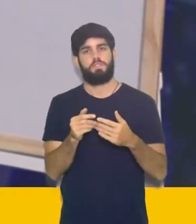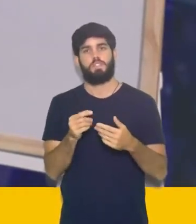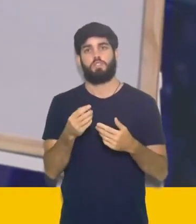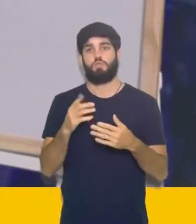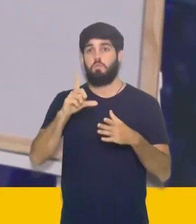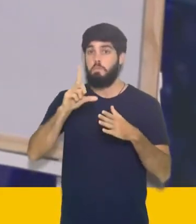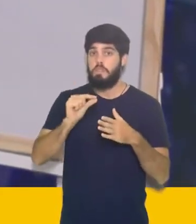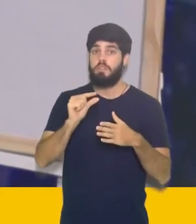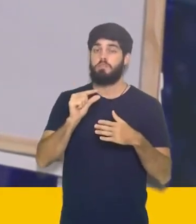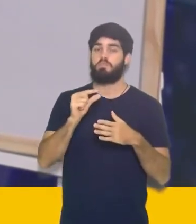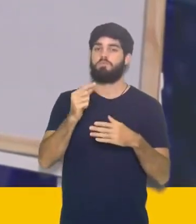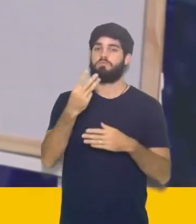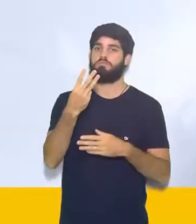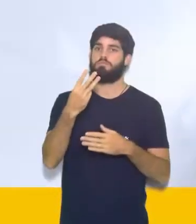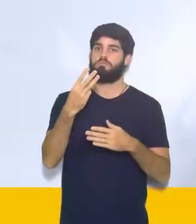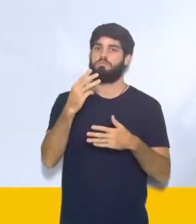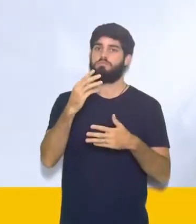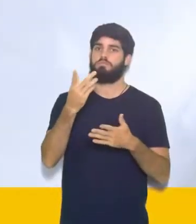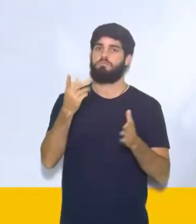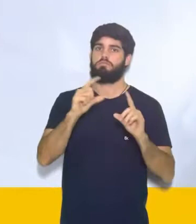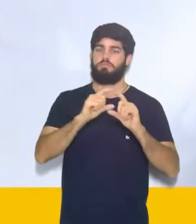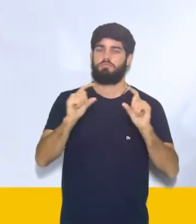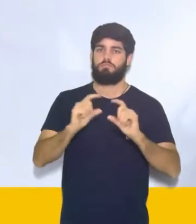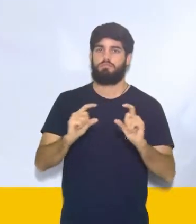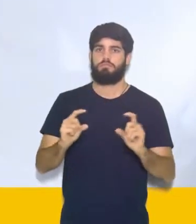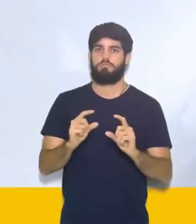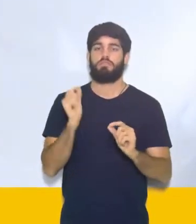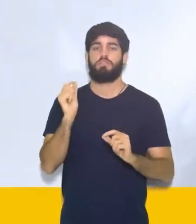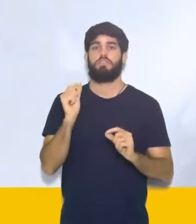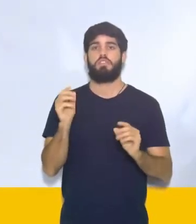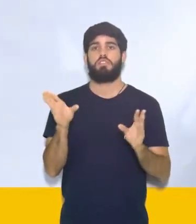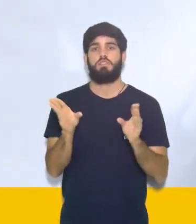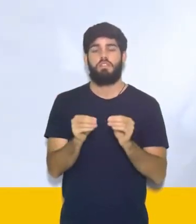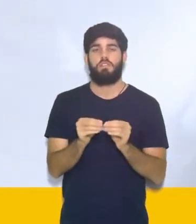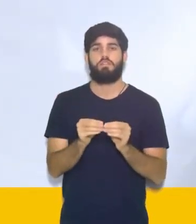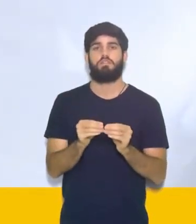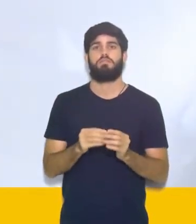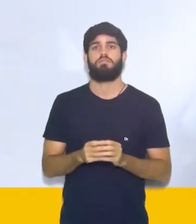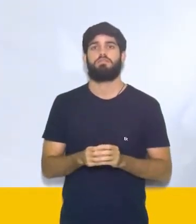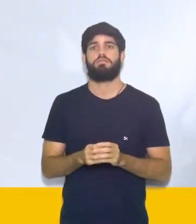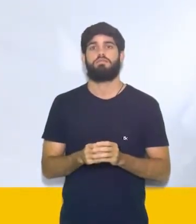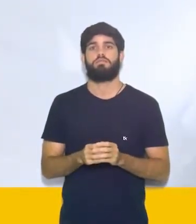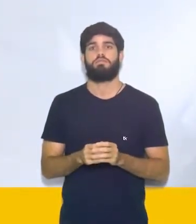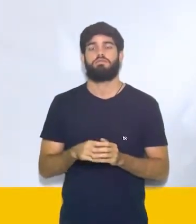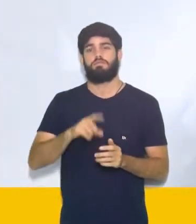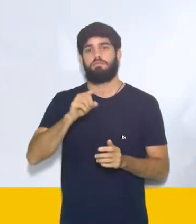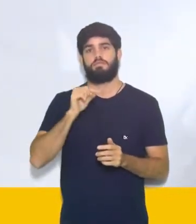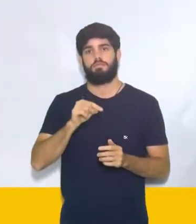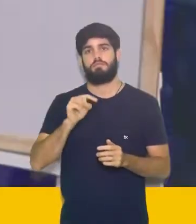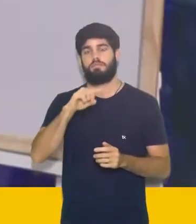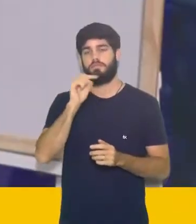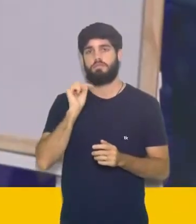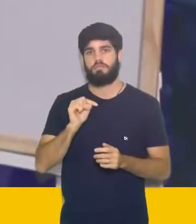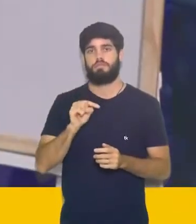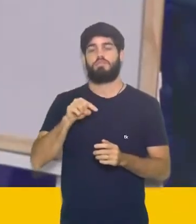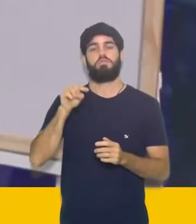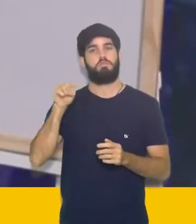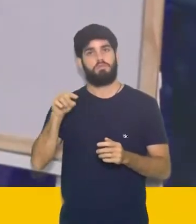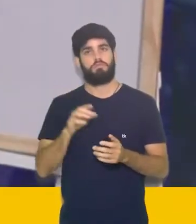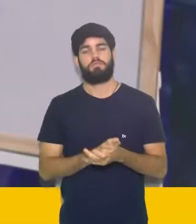períodos. Relembrando, quem fecha o período? Exclamação, interrogação e ponto